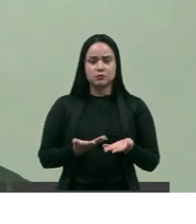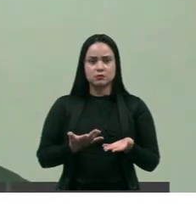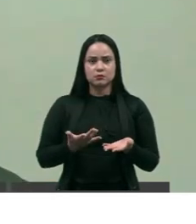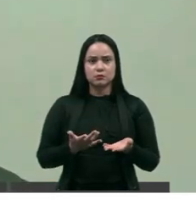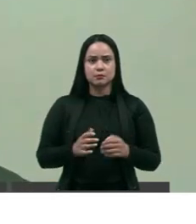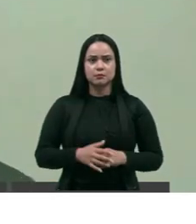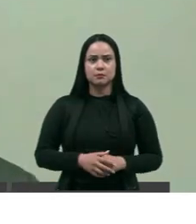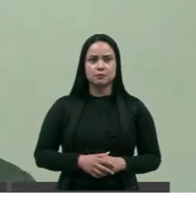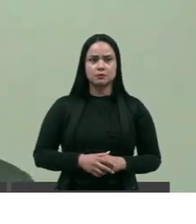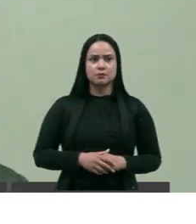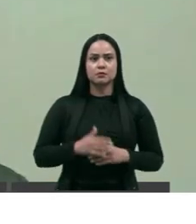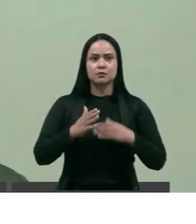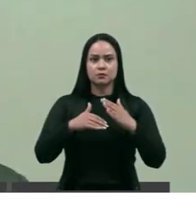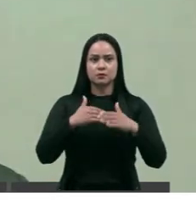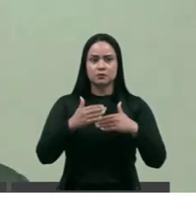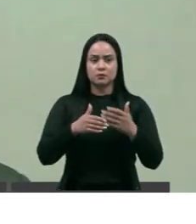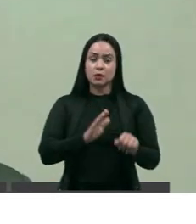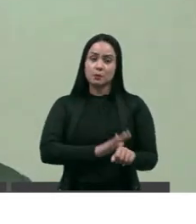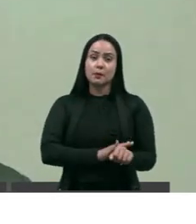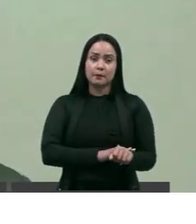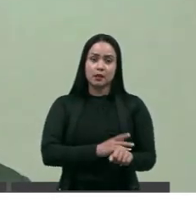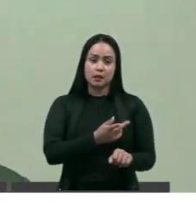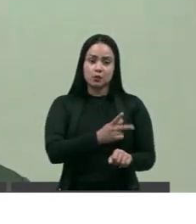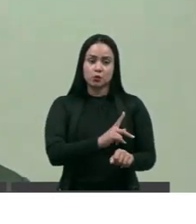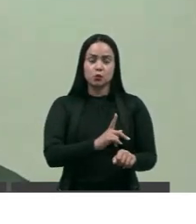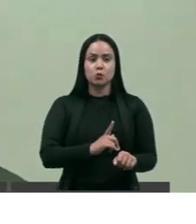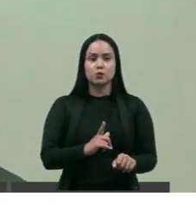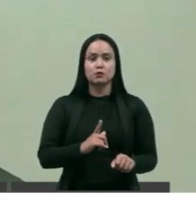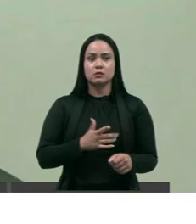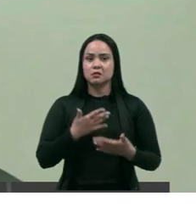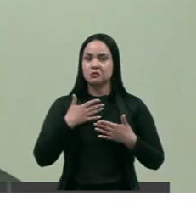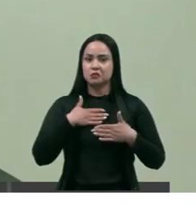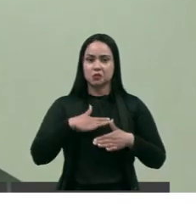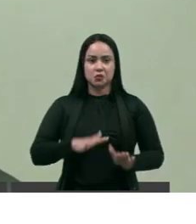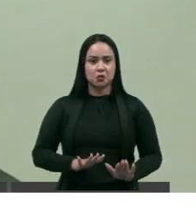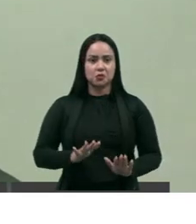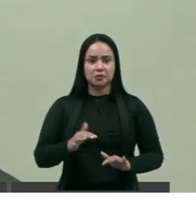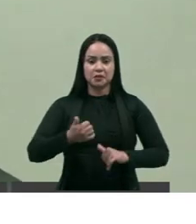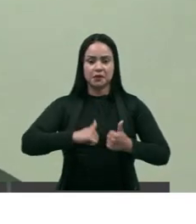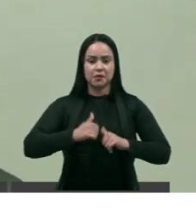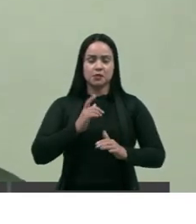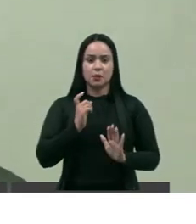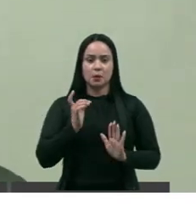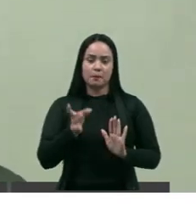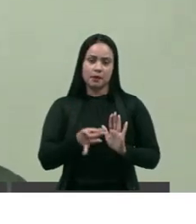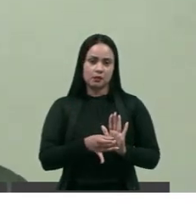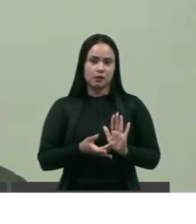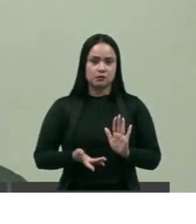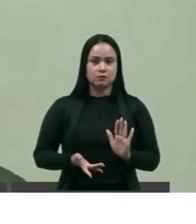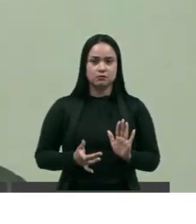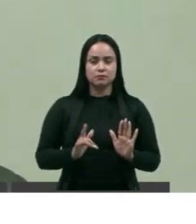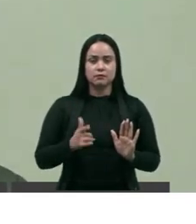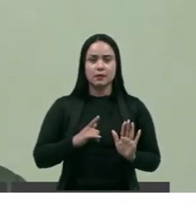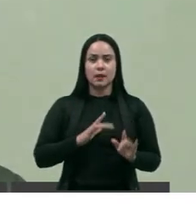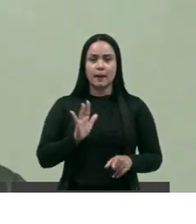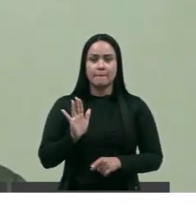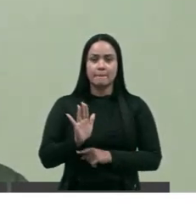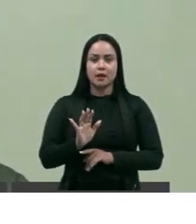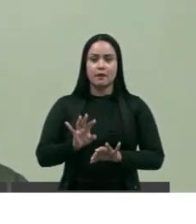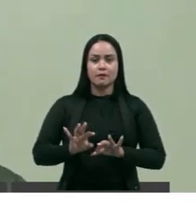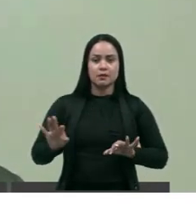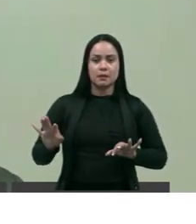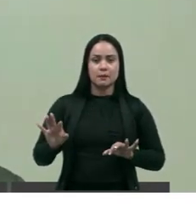Entremente, o desempenho por hora, considerado insatisfatório na avaliação perpetrada, não se presta a amparar o